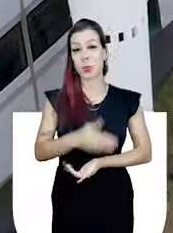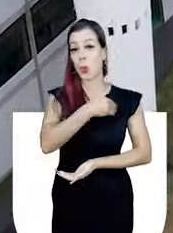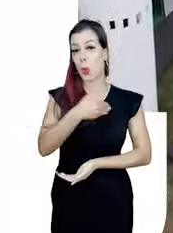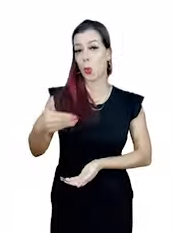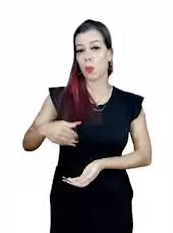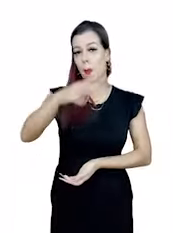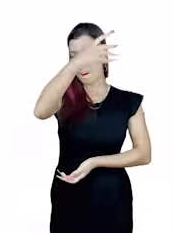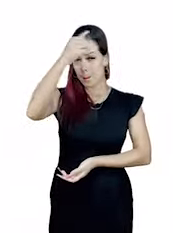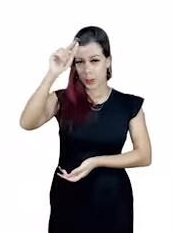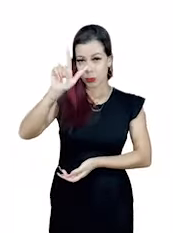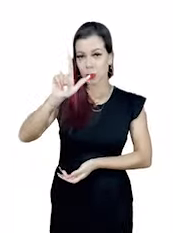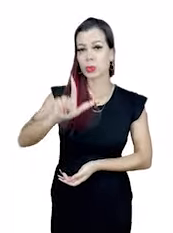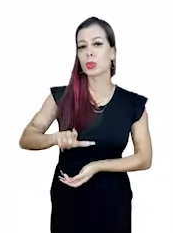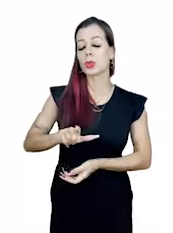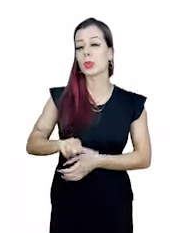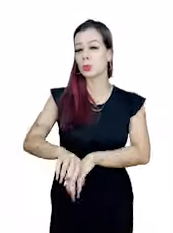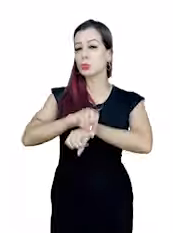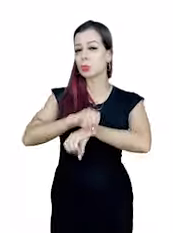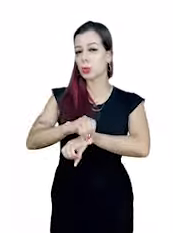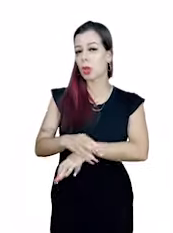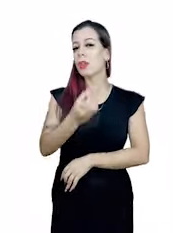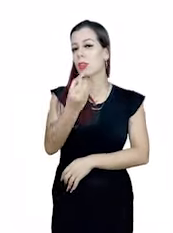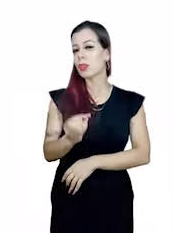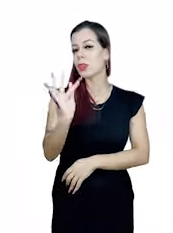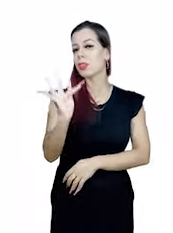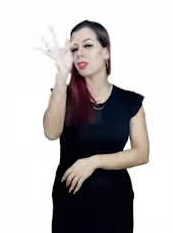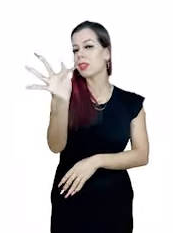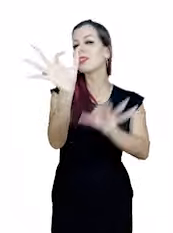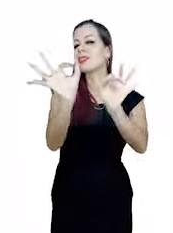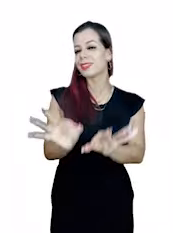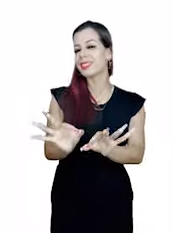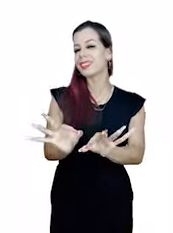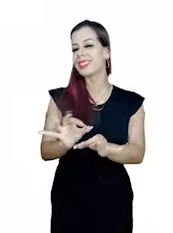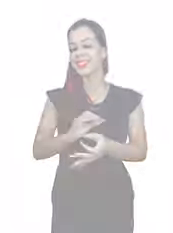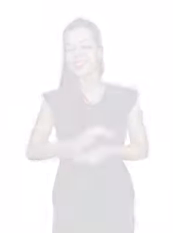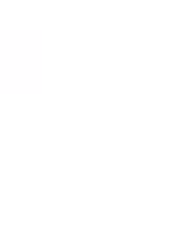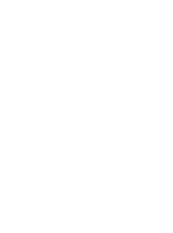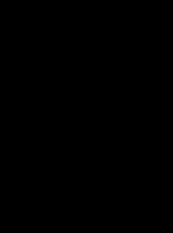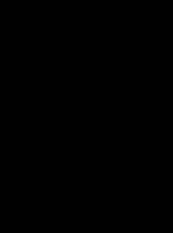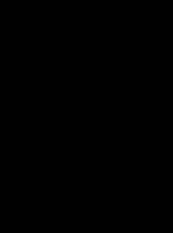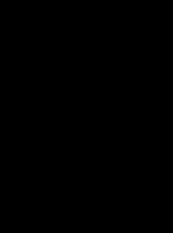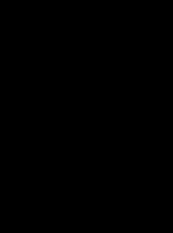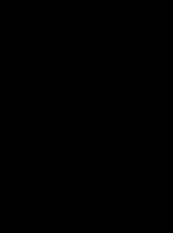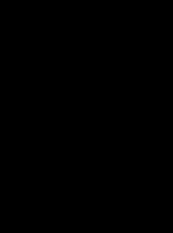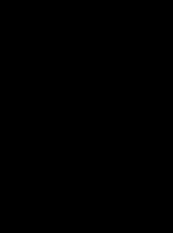Governo de Mato Grosso do Sul. Educação bem feita faz o futuro dar certo.